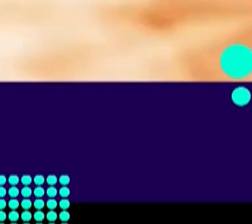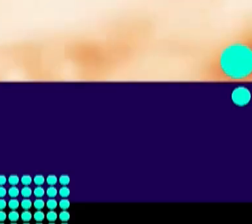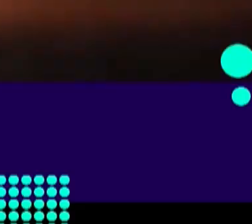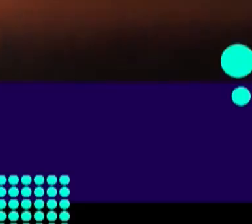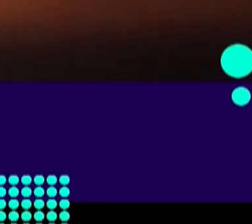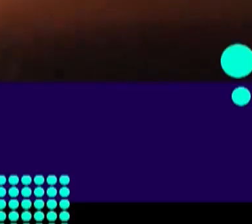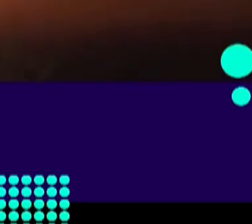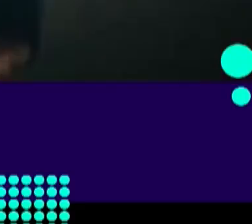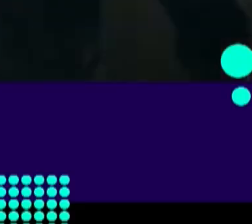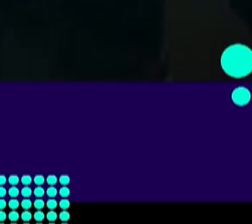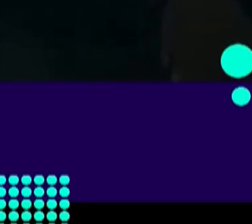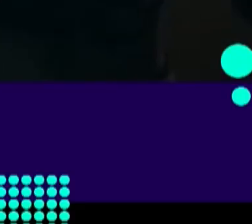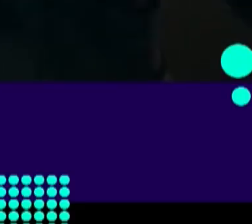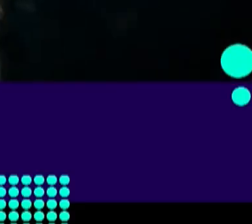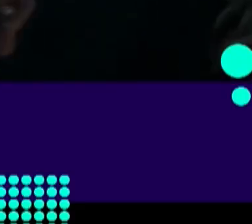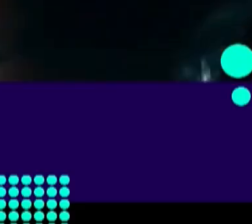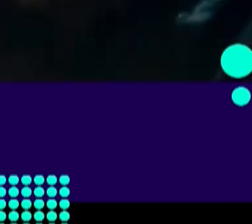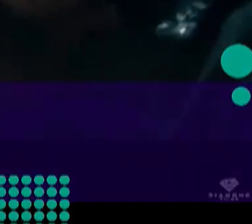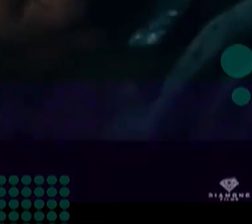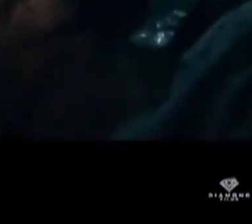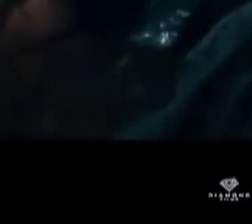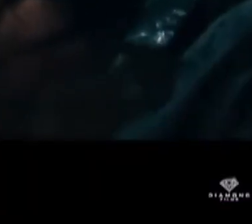Um sempre tem que morrer.